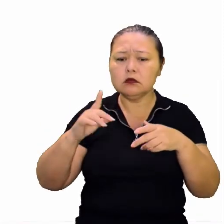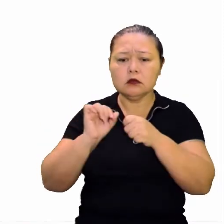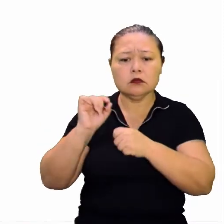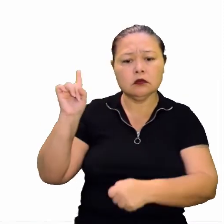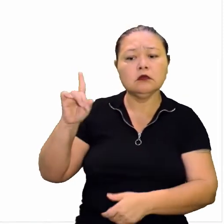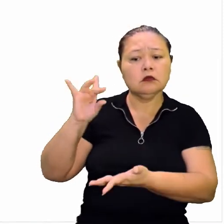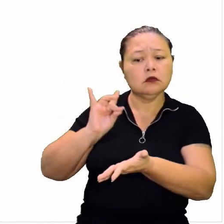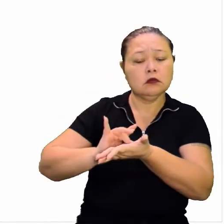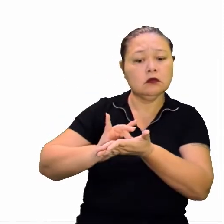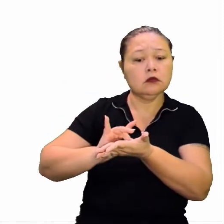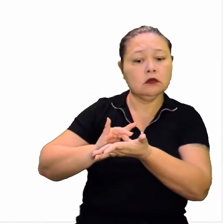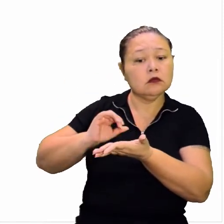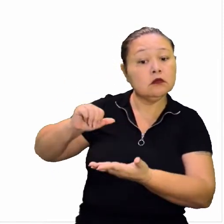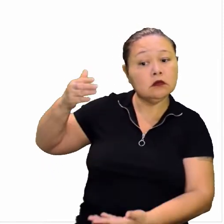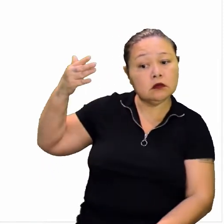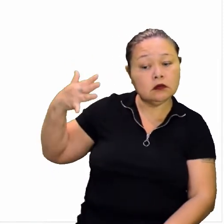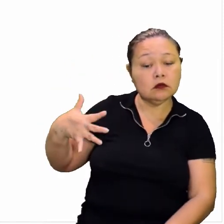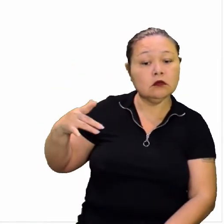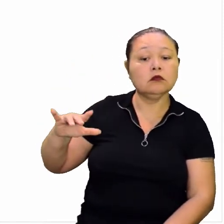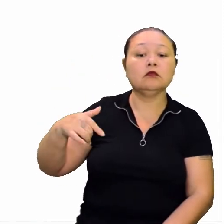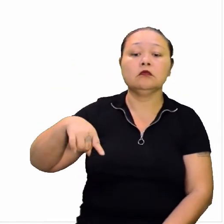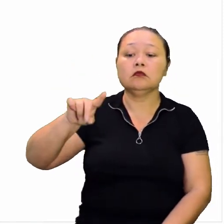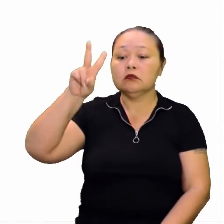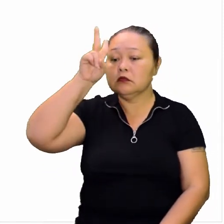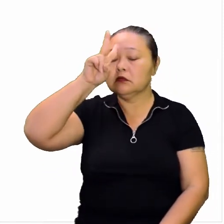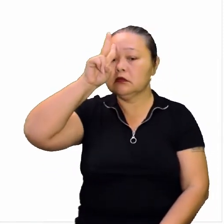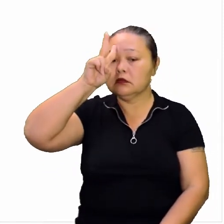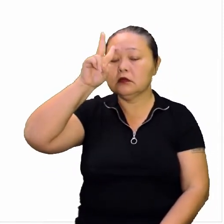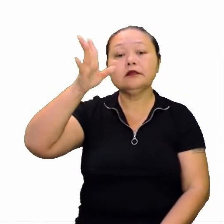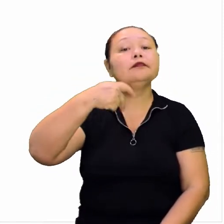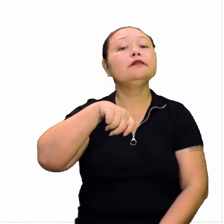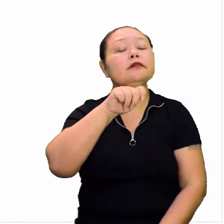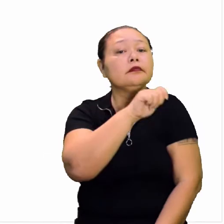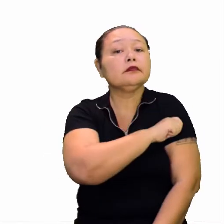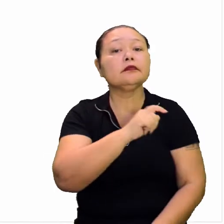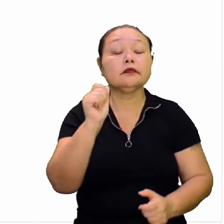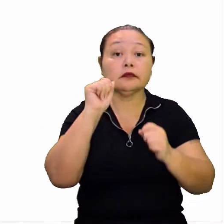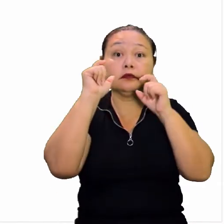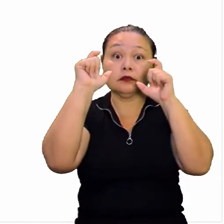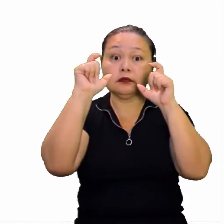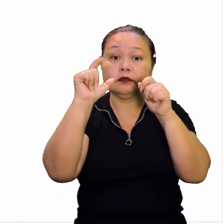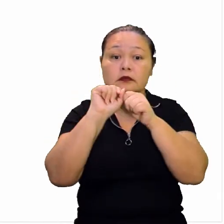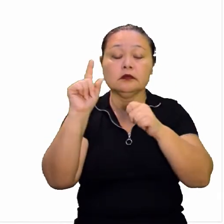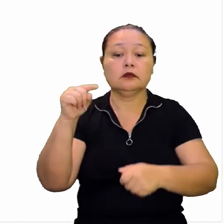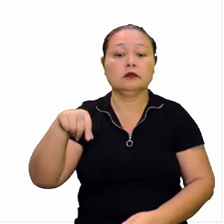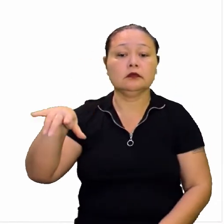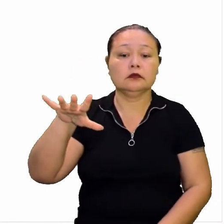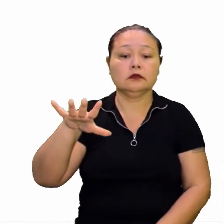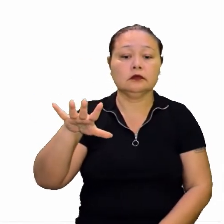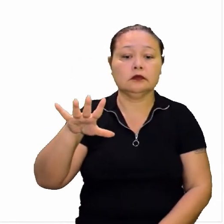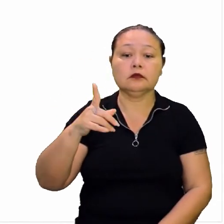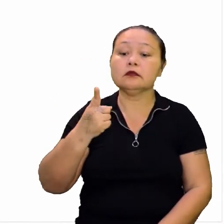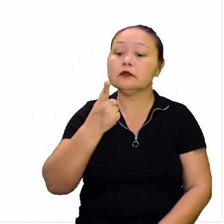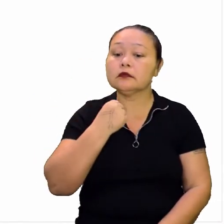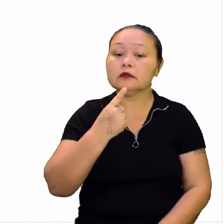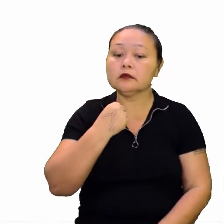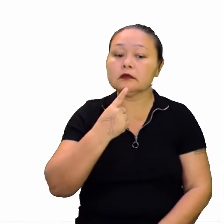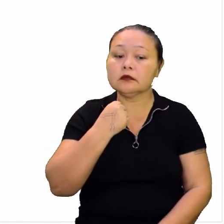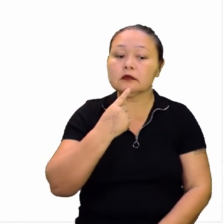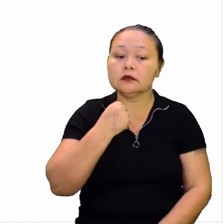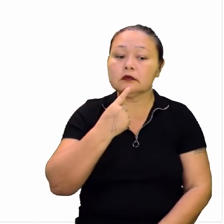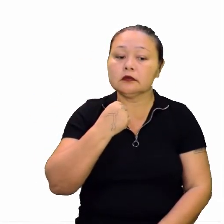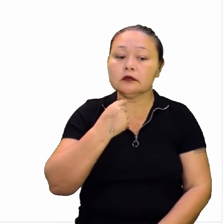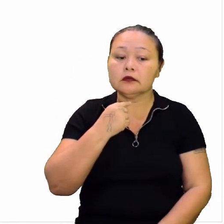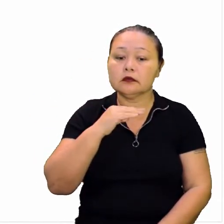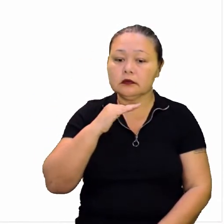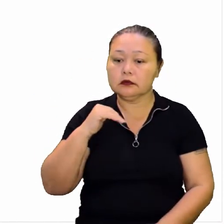é. Aquela região, ela é rica em história. Aluno, preste bem atenção. No vermelho aqui, eu tenho as